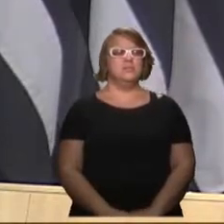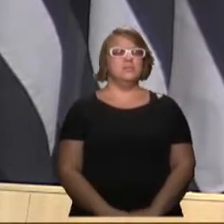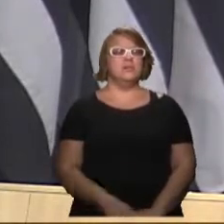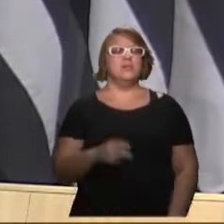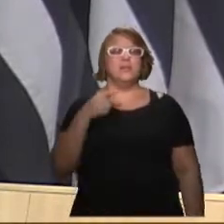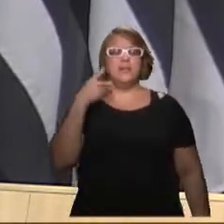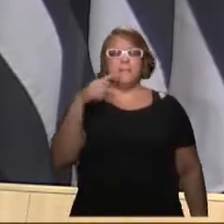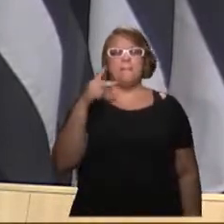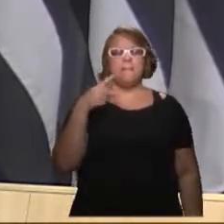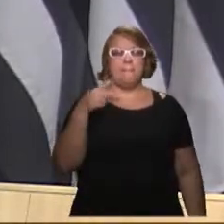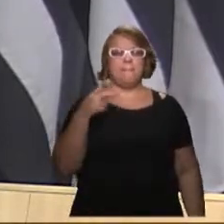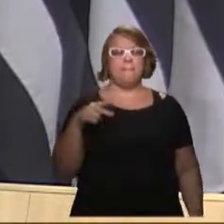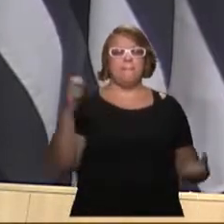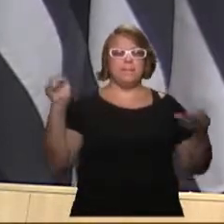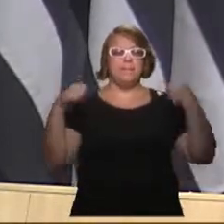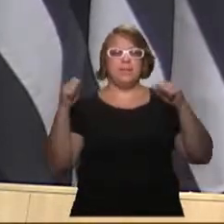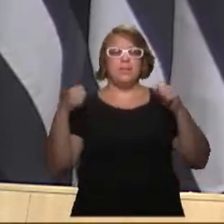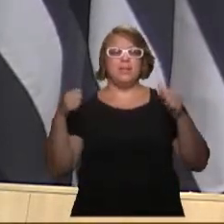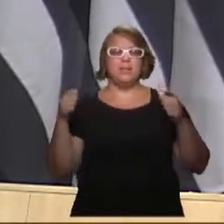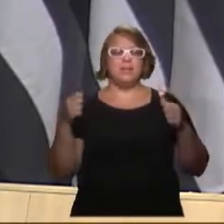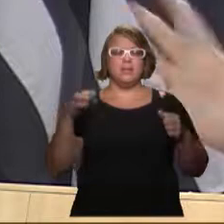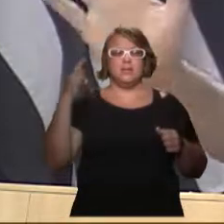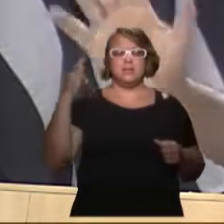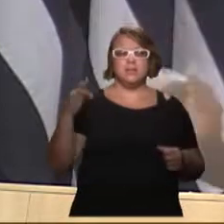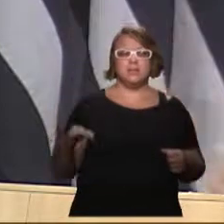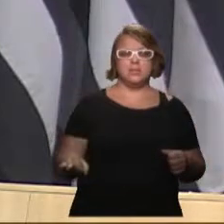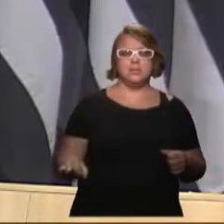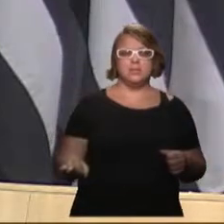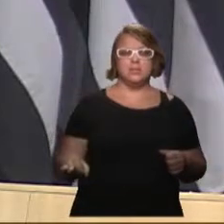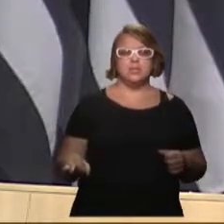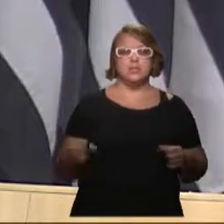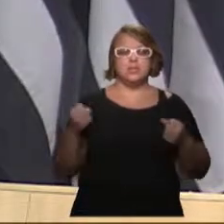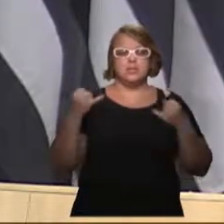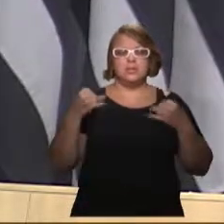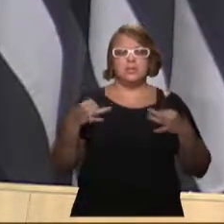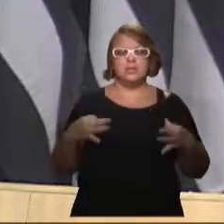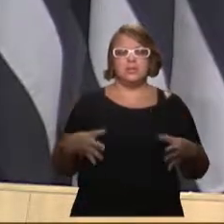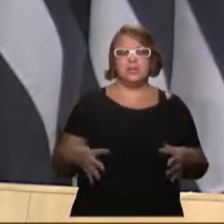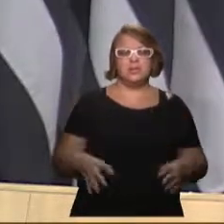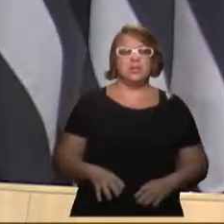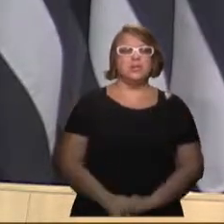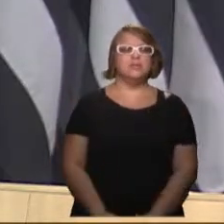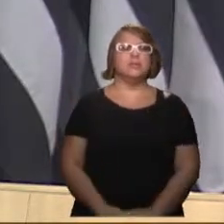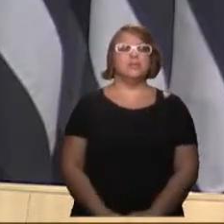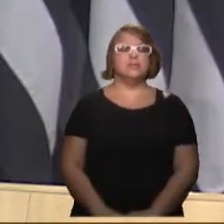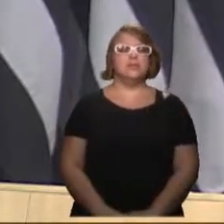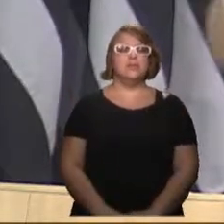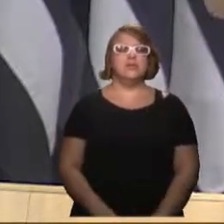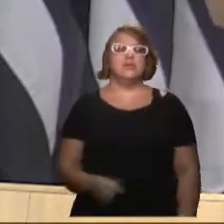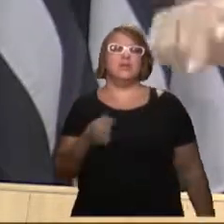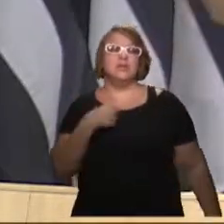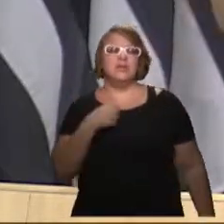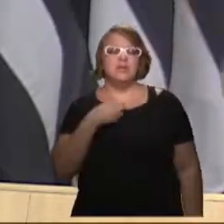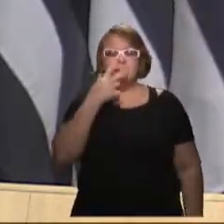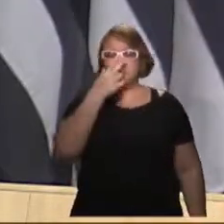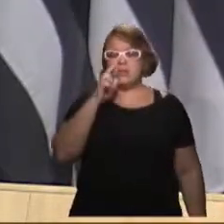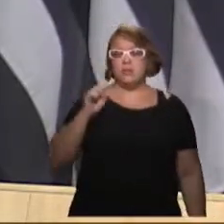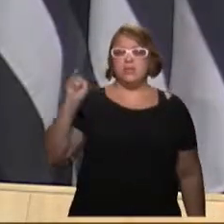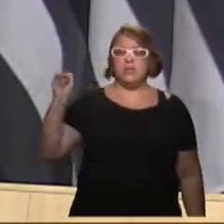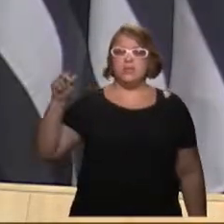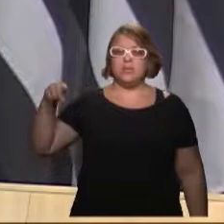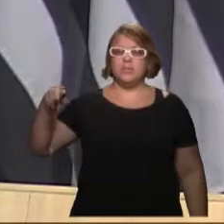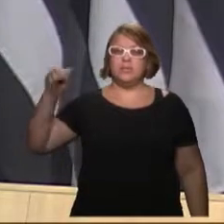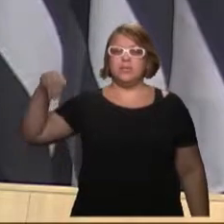olha, pode votar, pode aprovar, que da agora para frente o IPMT vai. Só que o IPMT eu acho que não vai, se nós não fizermos